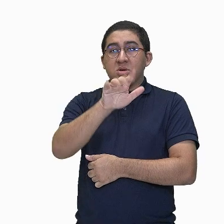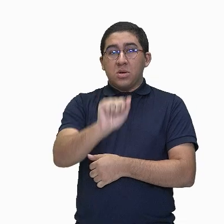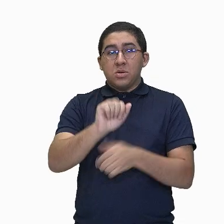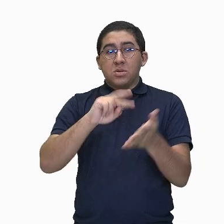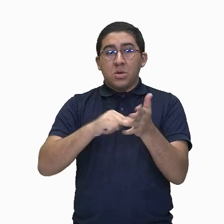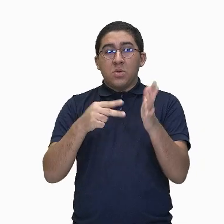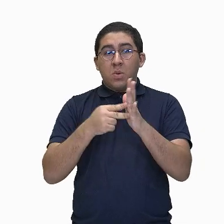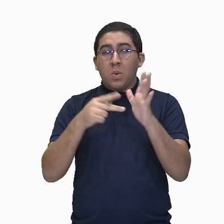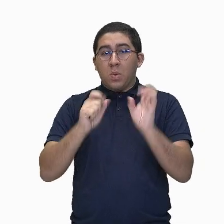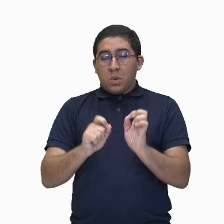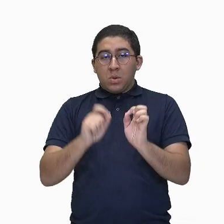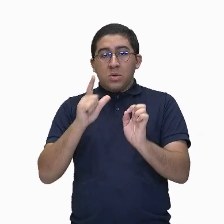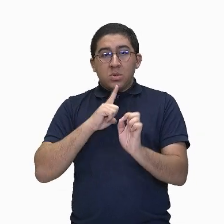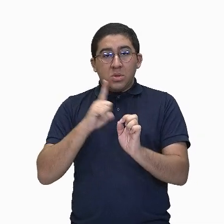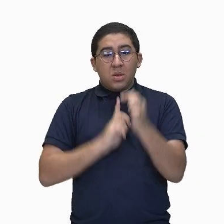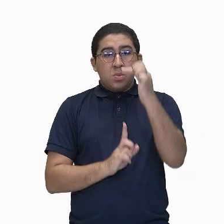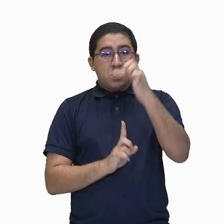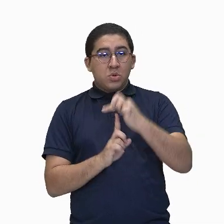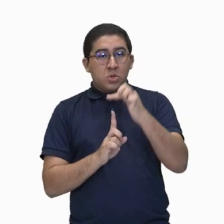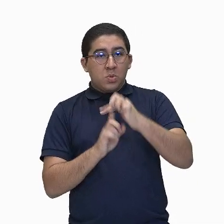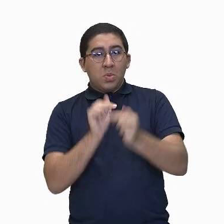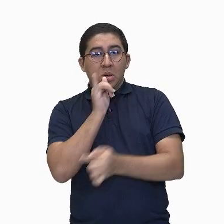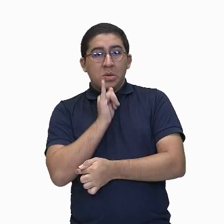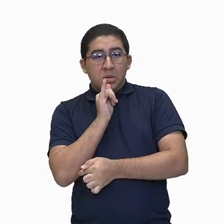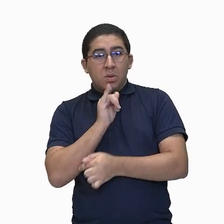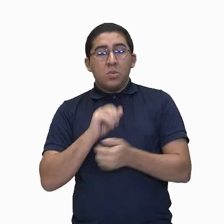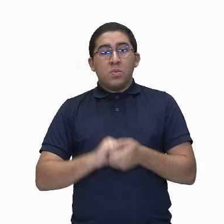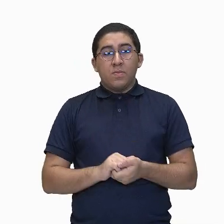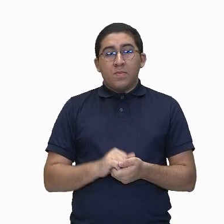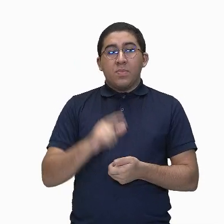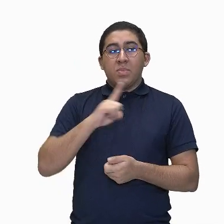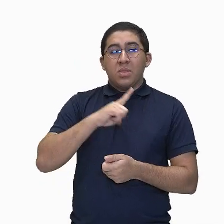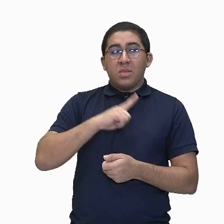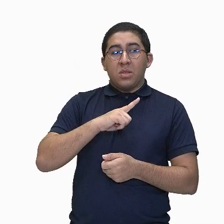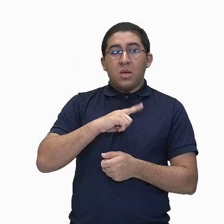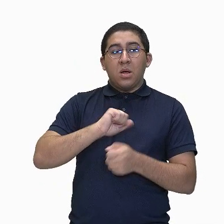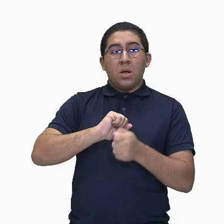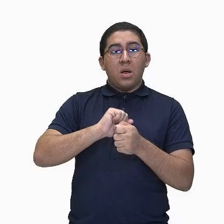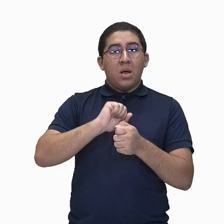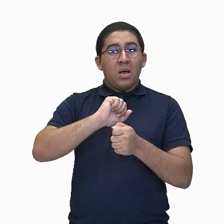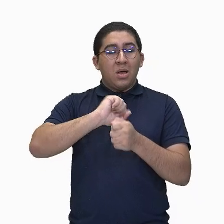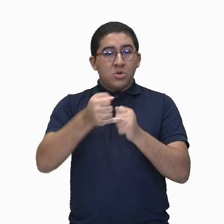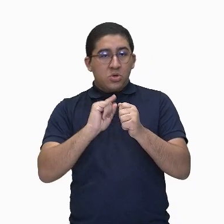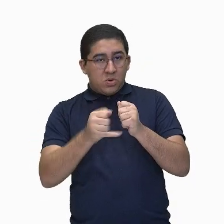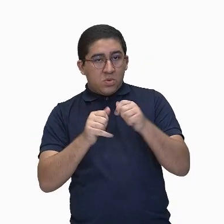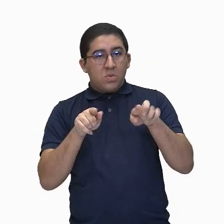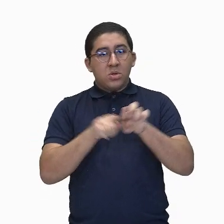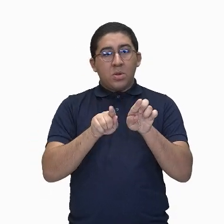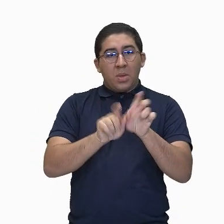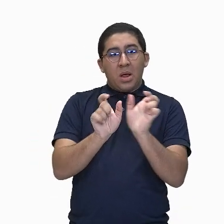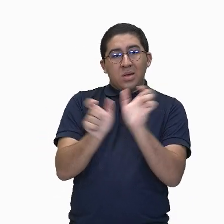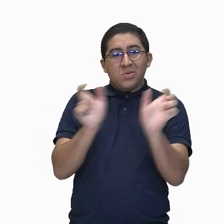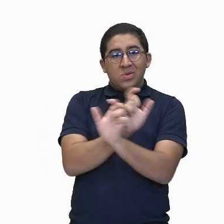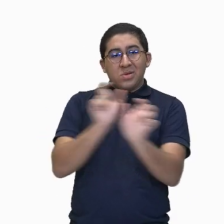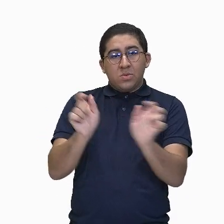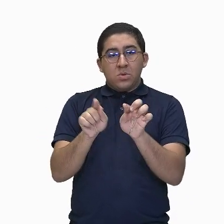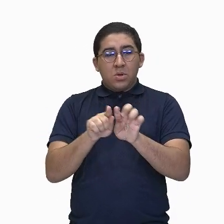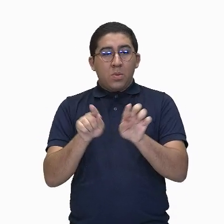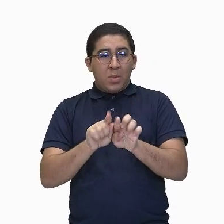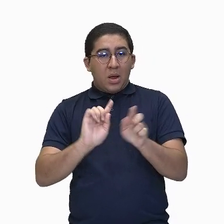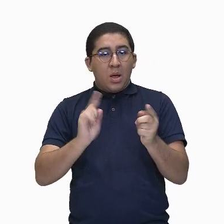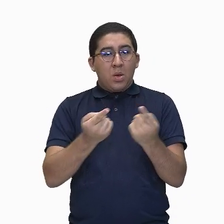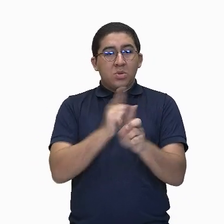são classificadas como aditivas, adversativas, alternativas, explicativas